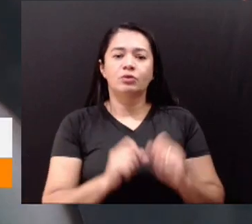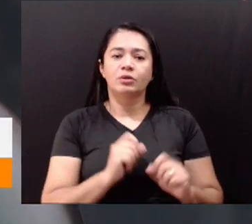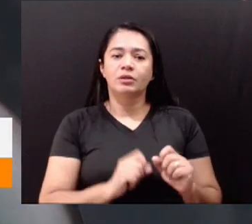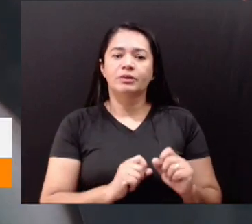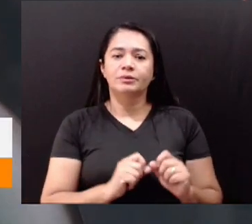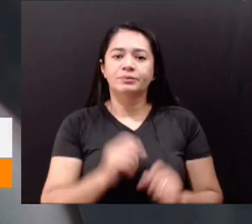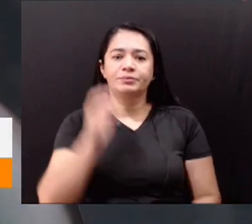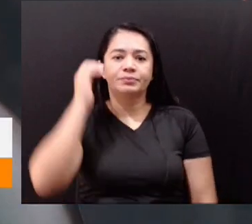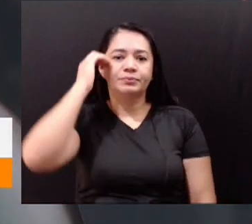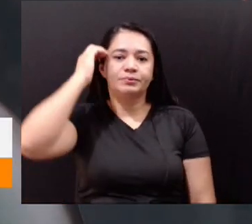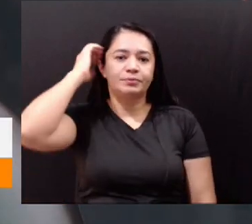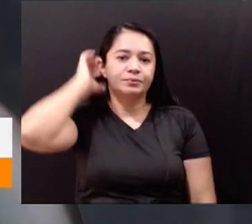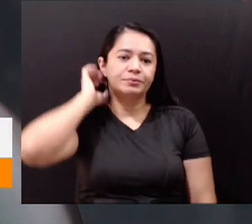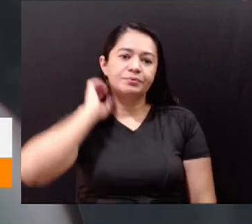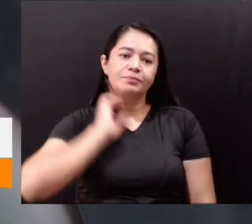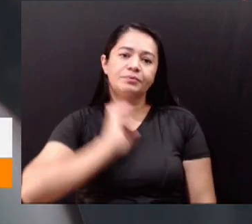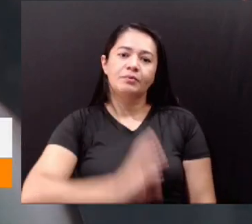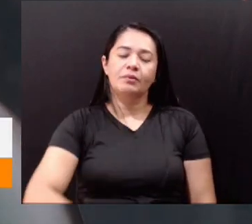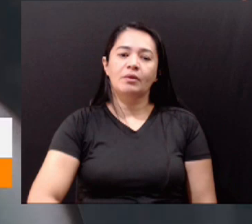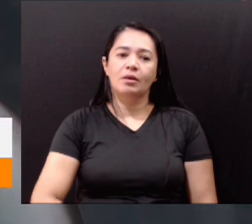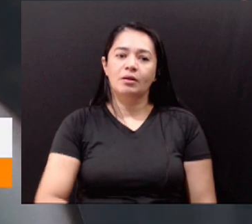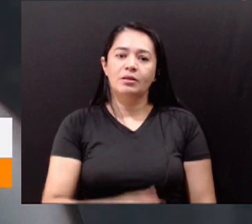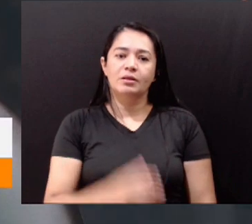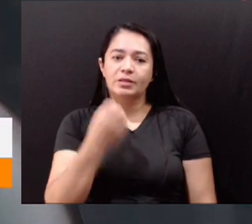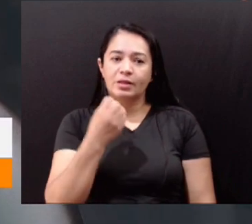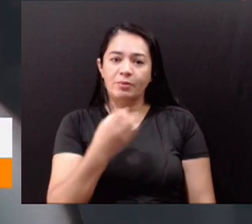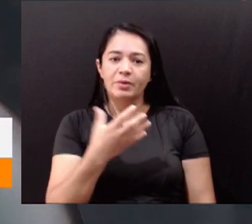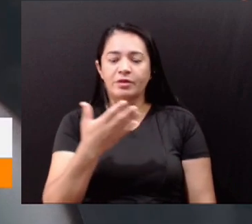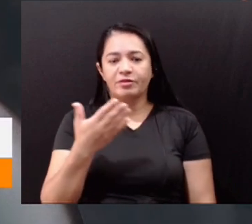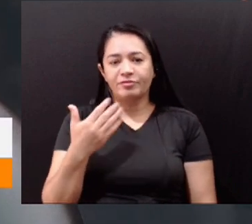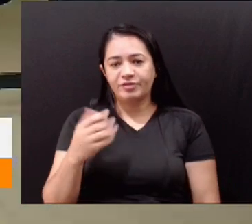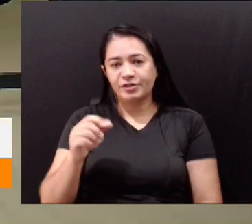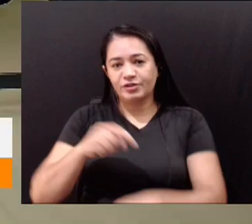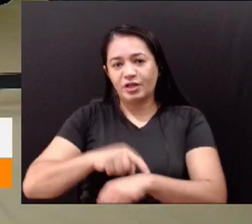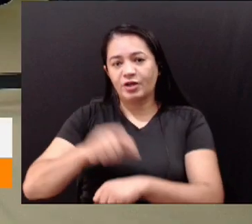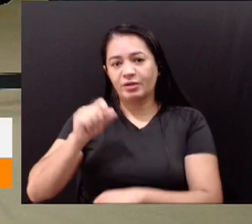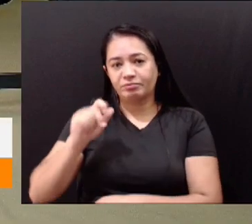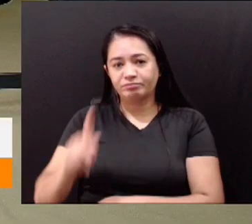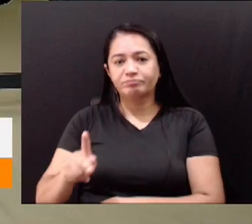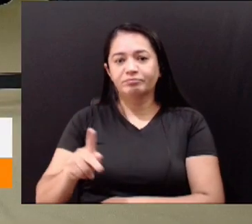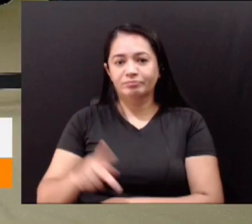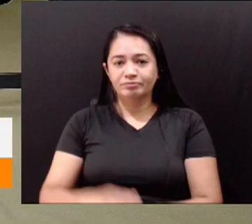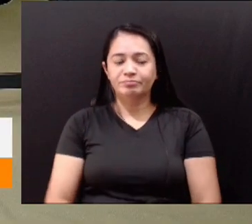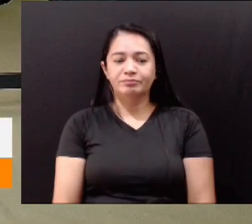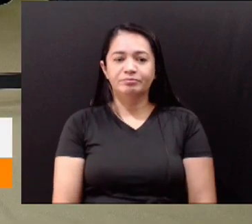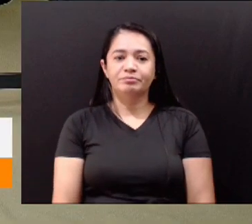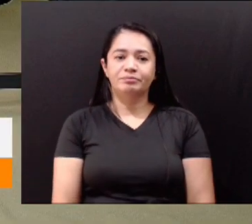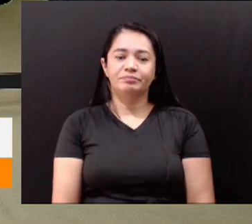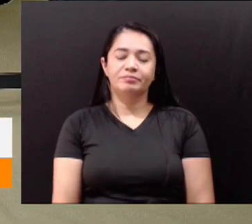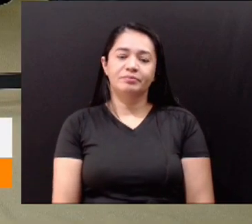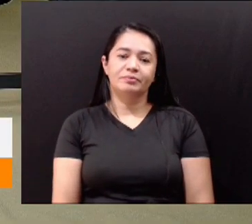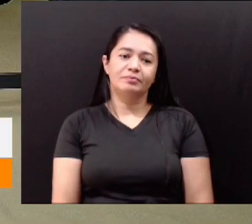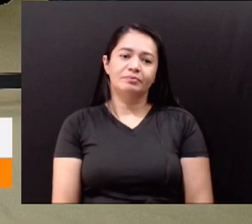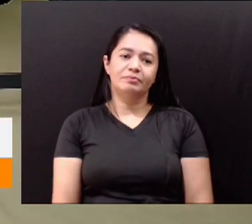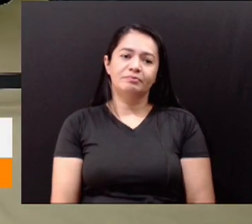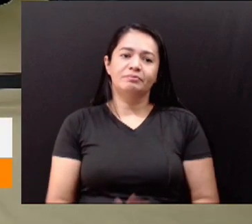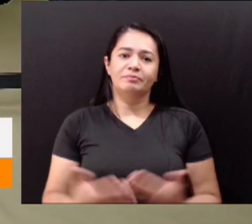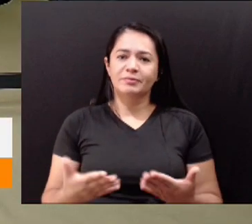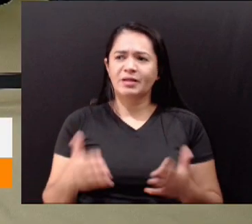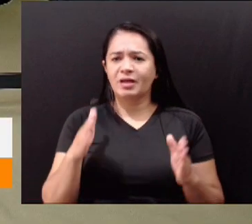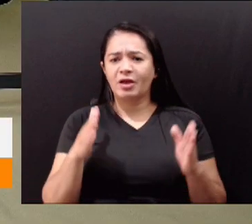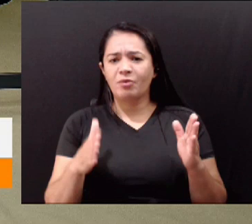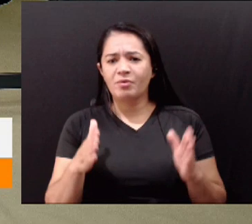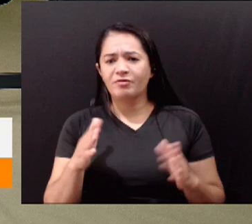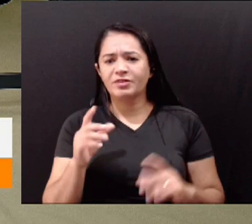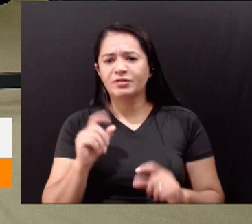se beneficiar muito, né, dessa fase de aposentadoria. Exatamente, né, Denise? É uma fase que você pode